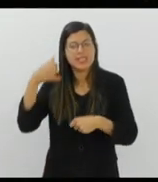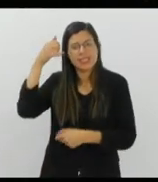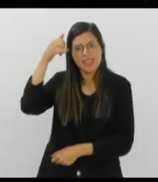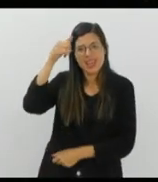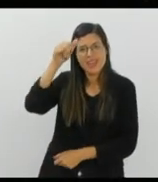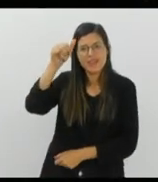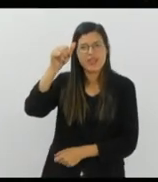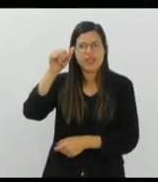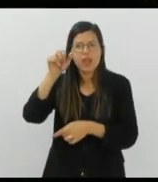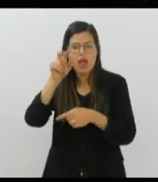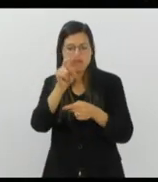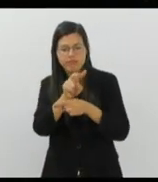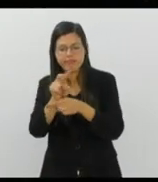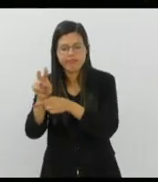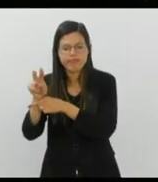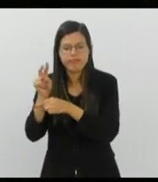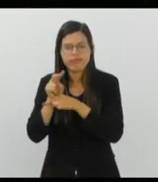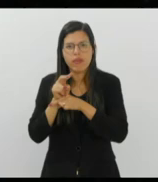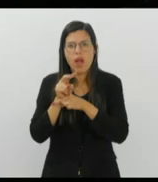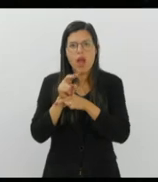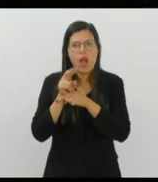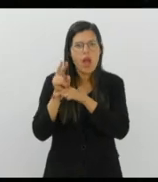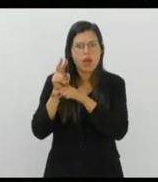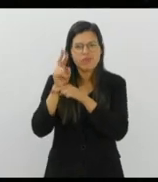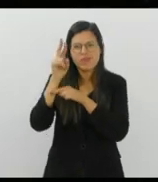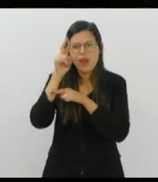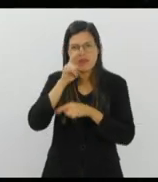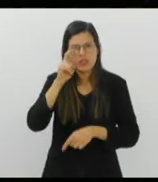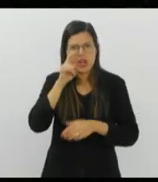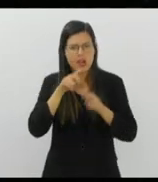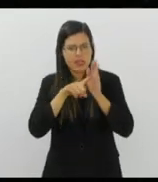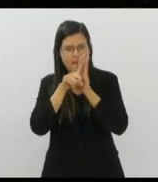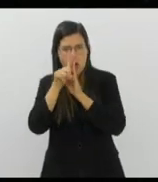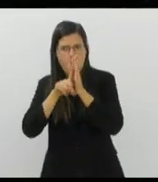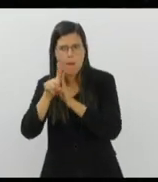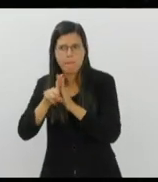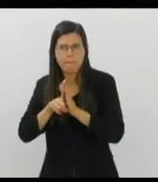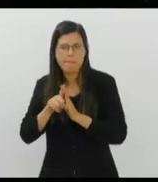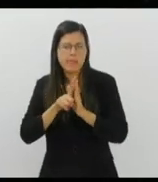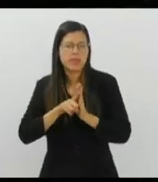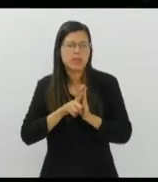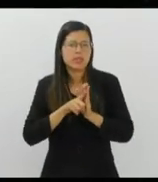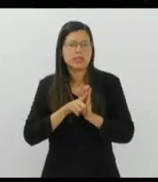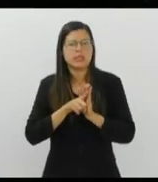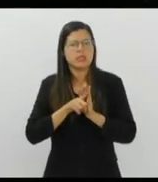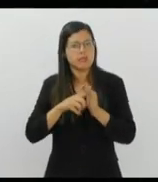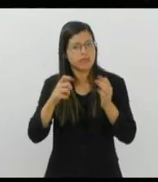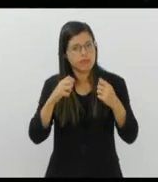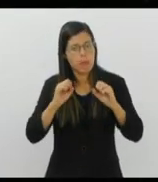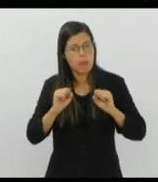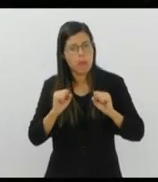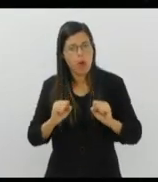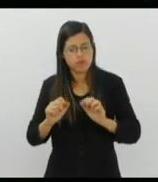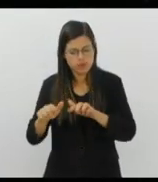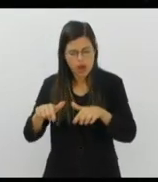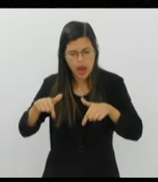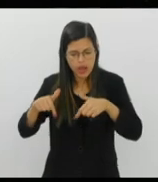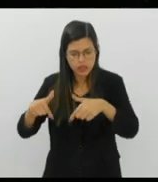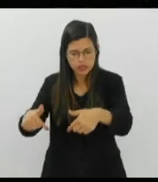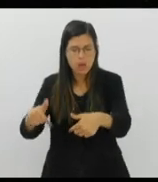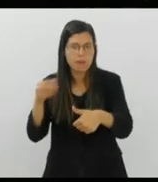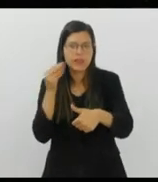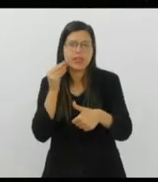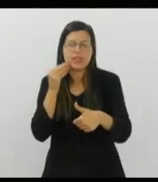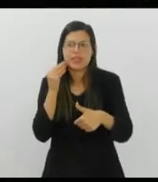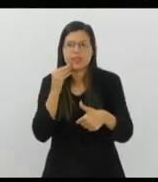acompanhando isso com os radares, você pode tomar medidas preventivas nas áreas mais fragilizadas,